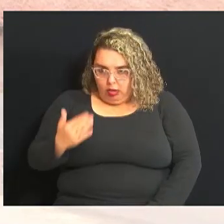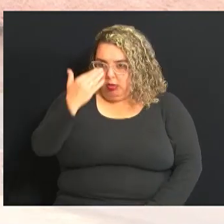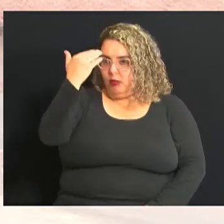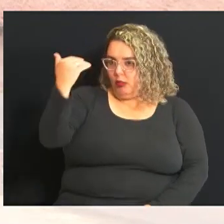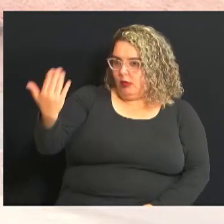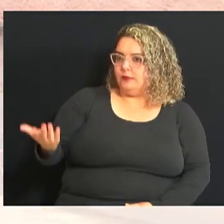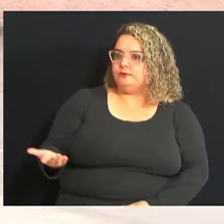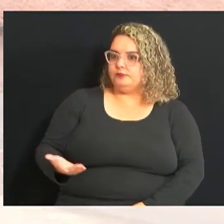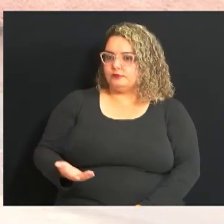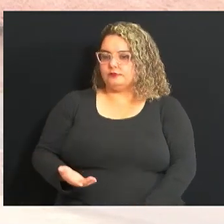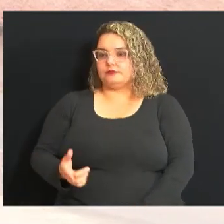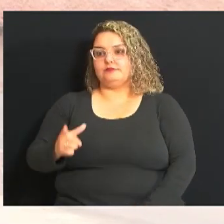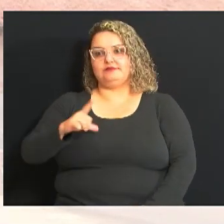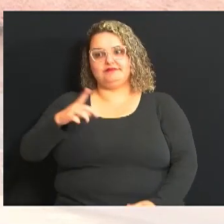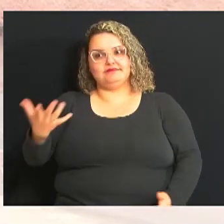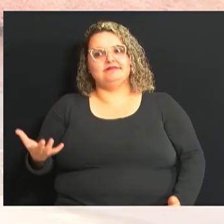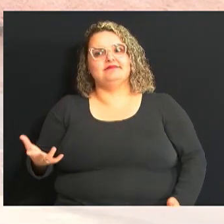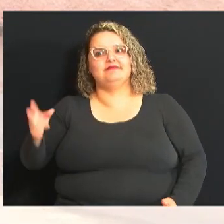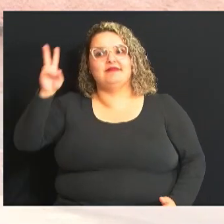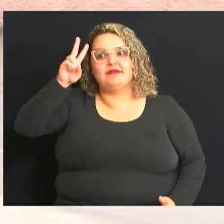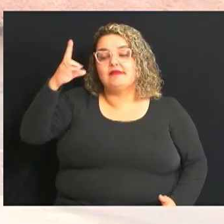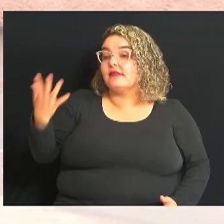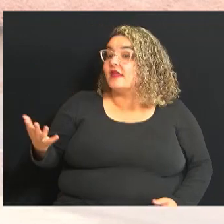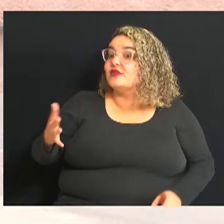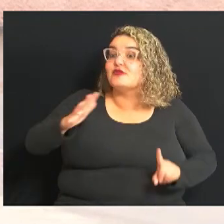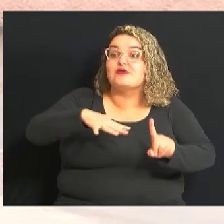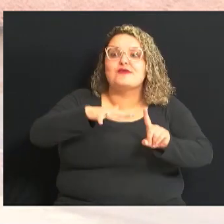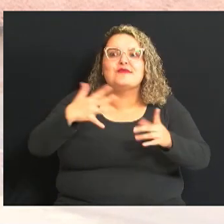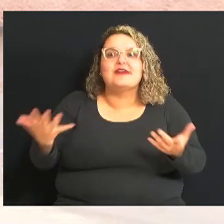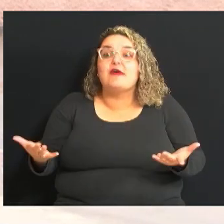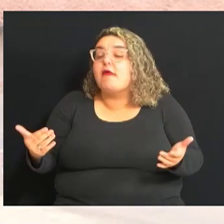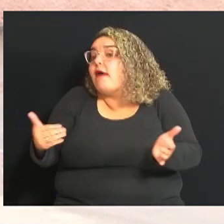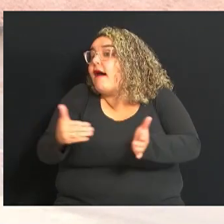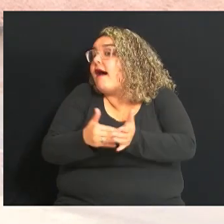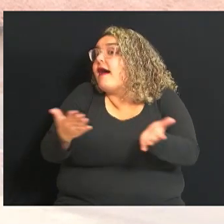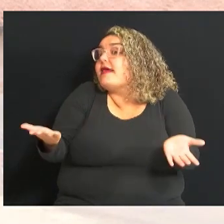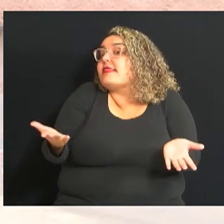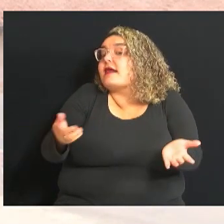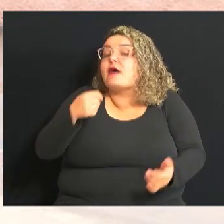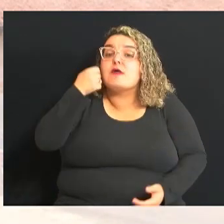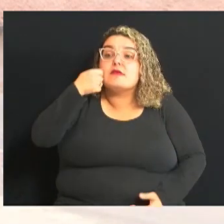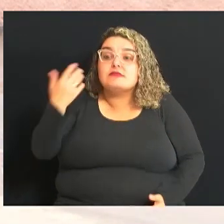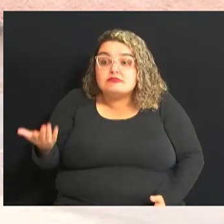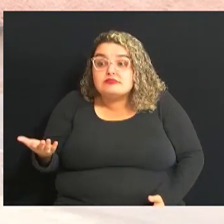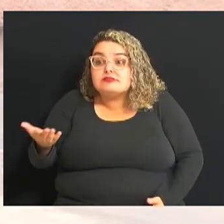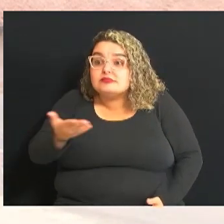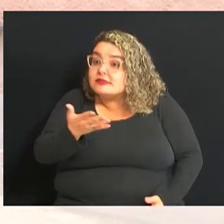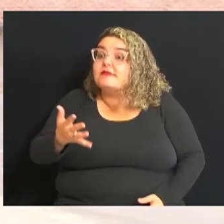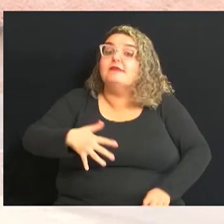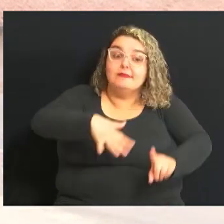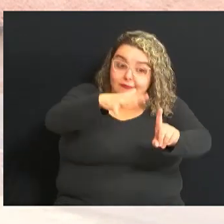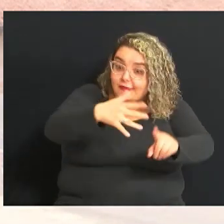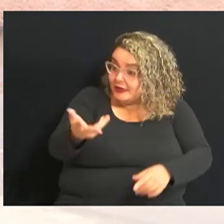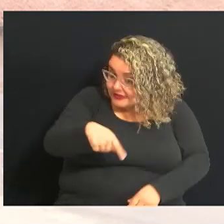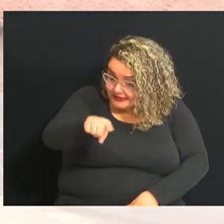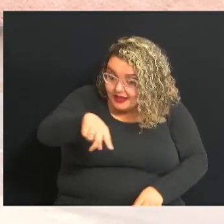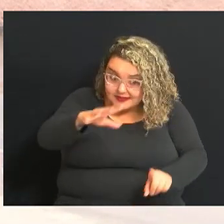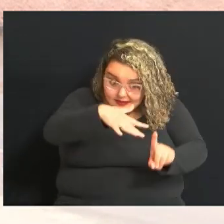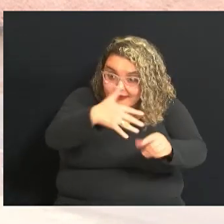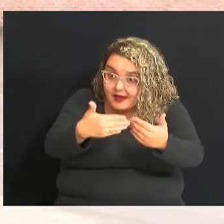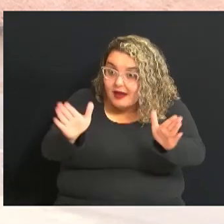Deve ter alguma história ali, alguma história de algum fã, ou até mesmo de algum artista que vocês são fã e abriram um